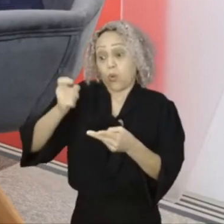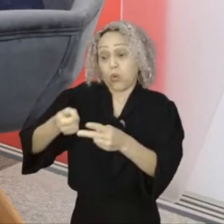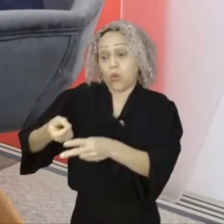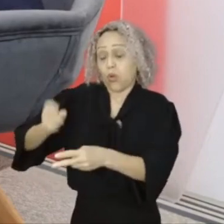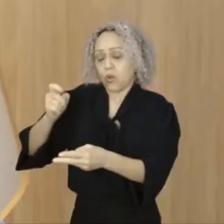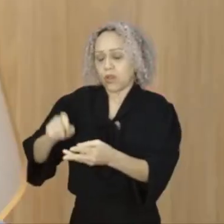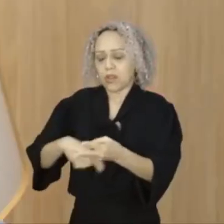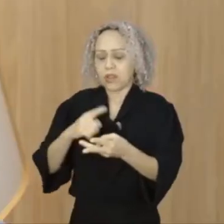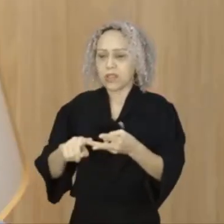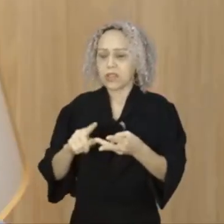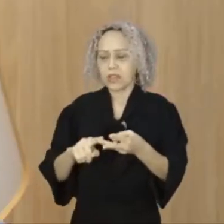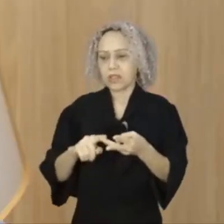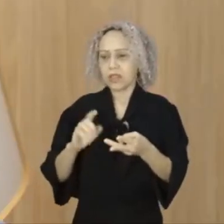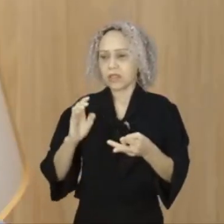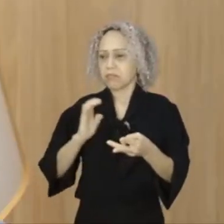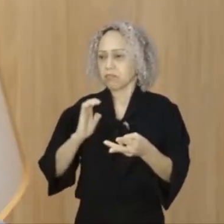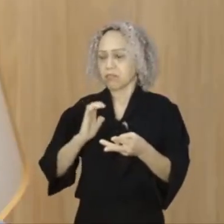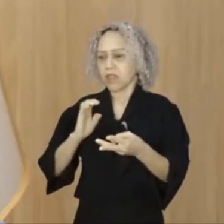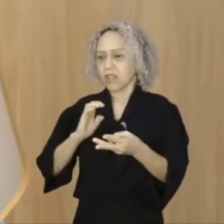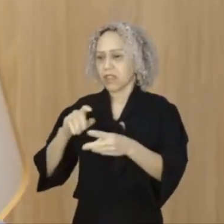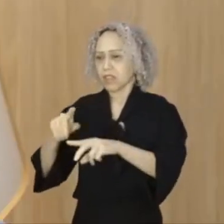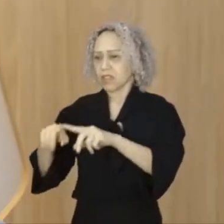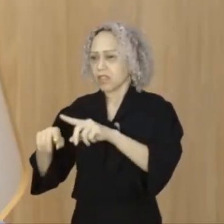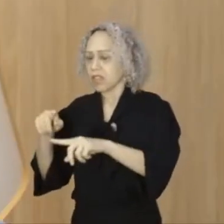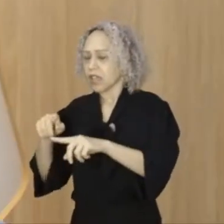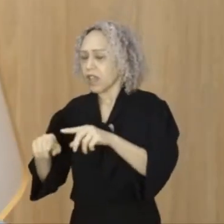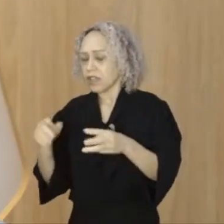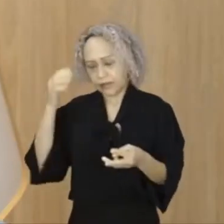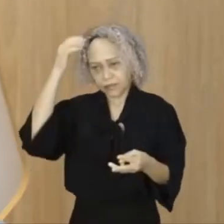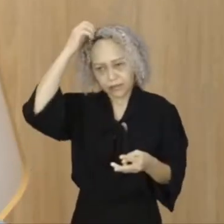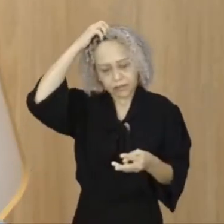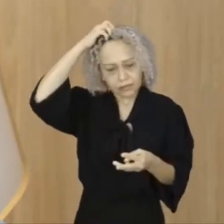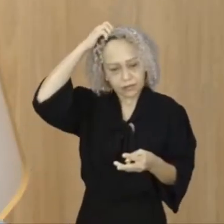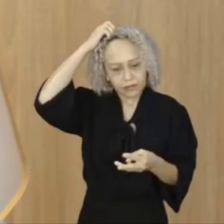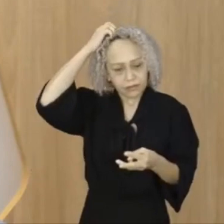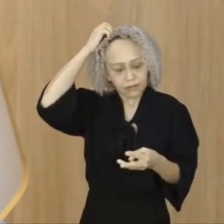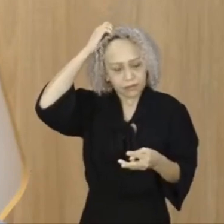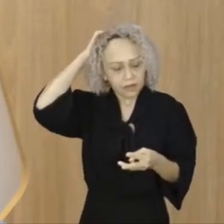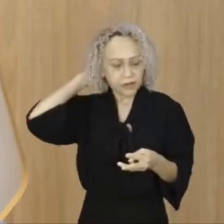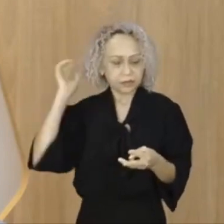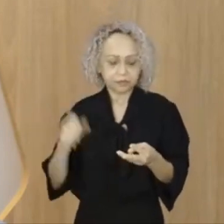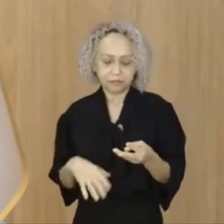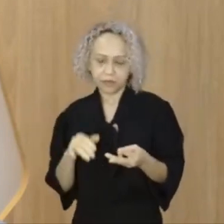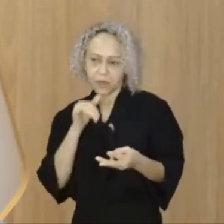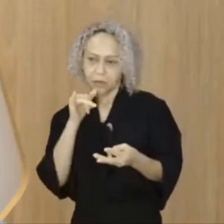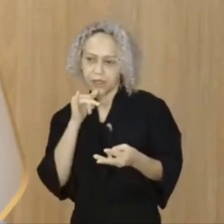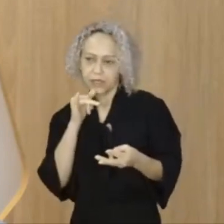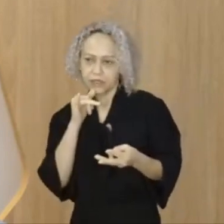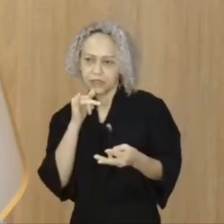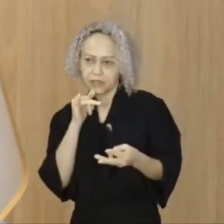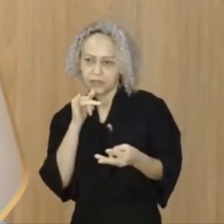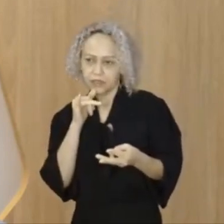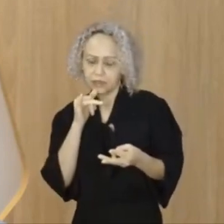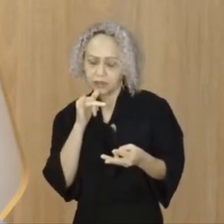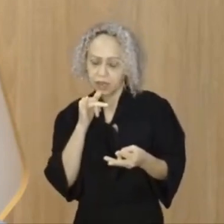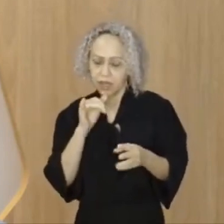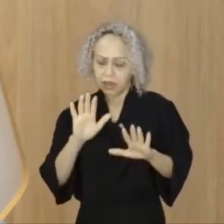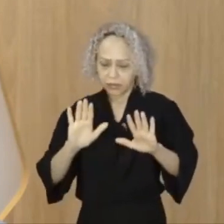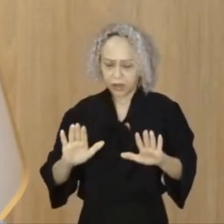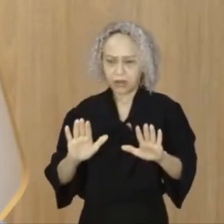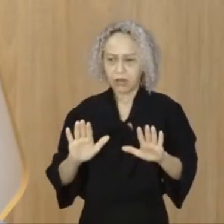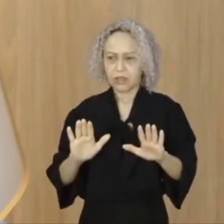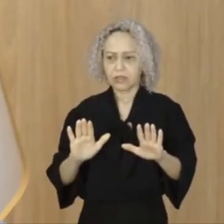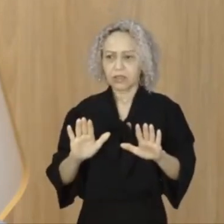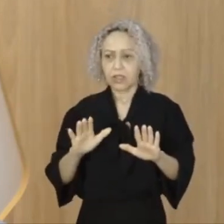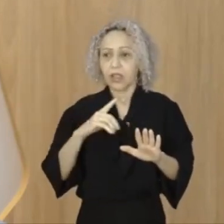deve encarecer os juros para esse cidadão, que ele vai ali buscar fazer investimento. E também acho que a gente não tem saída por enquanto, mas eu